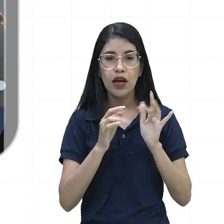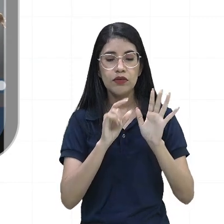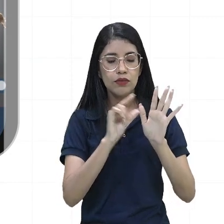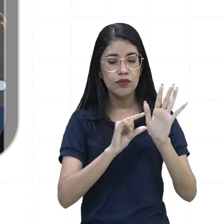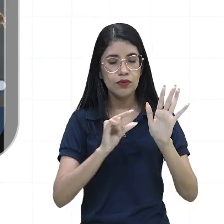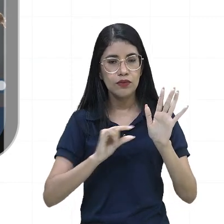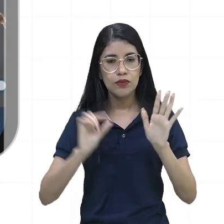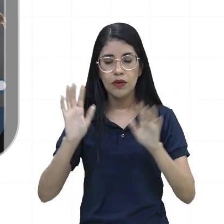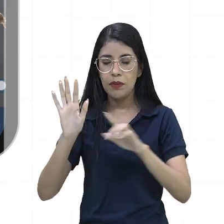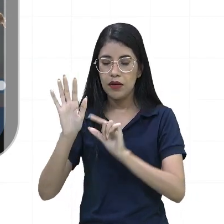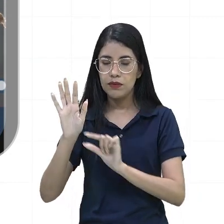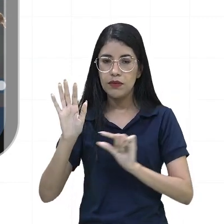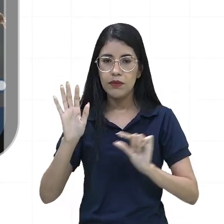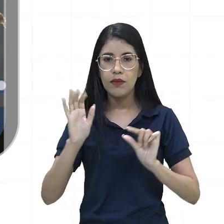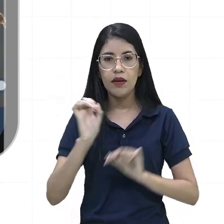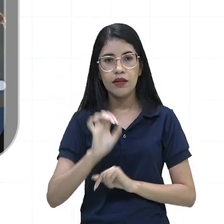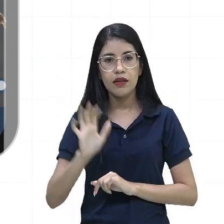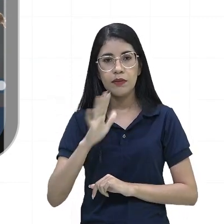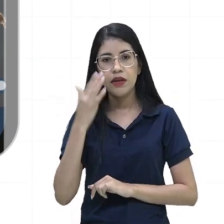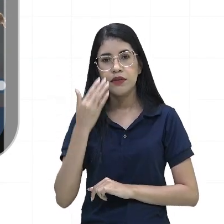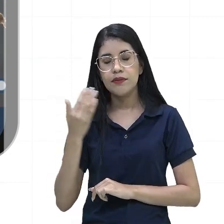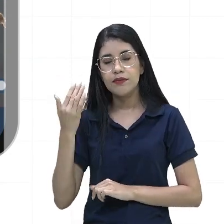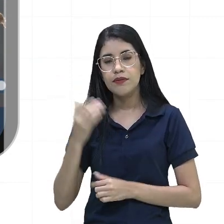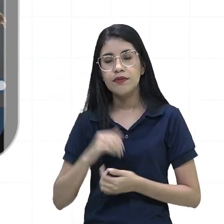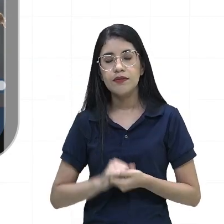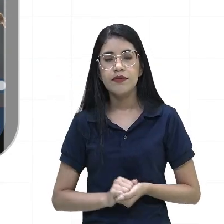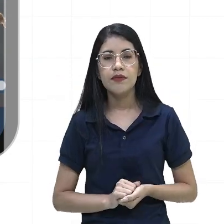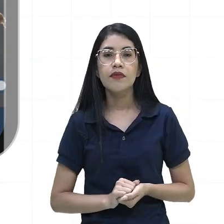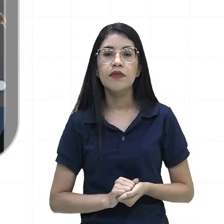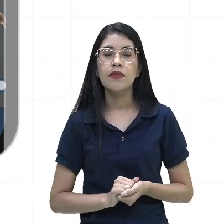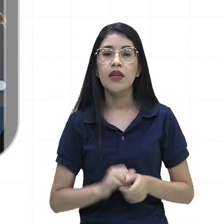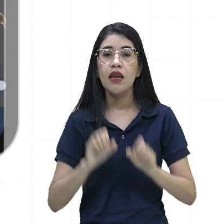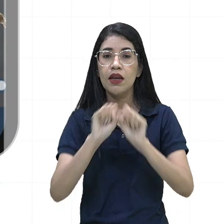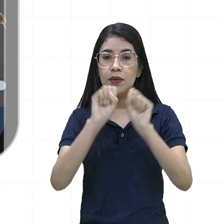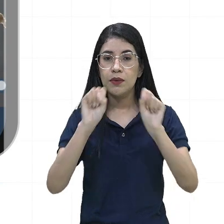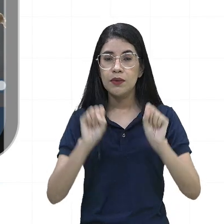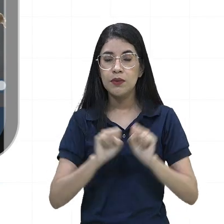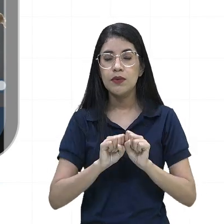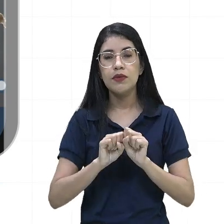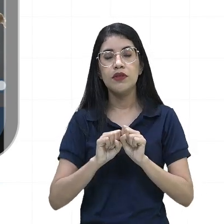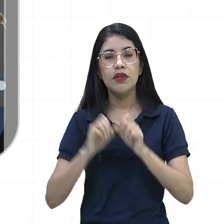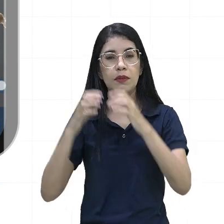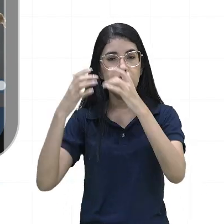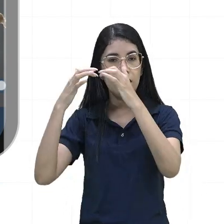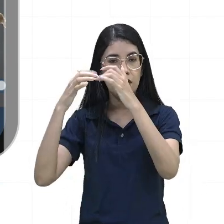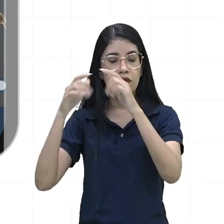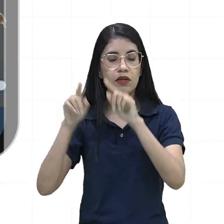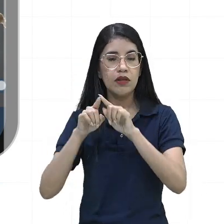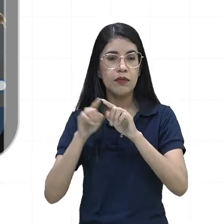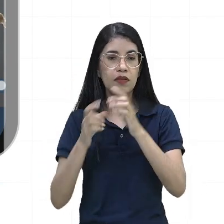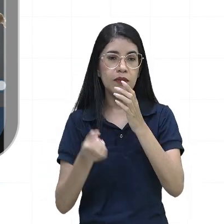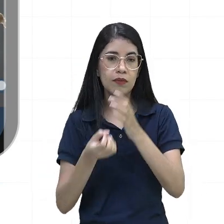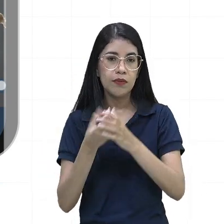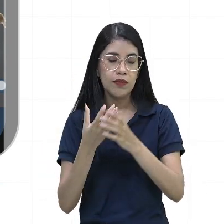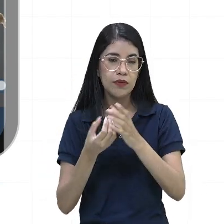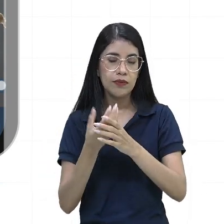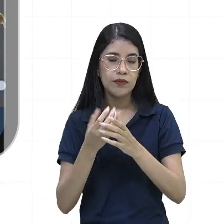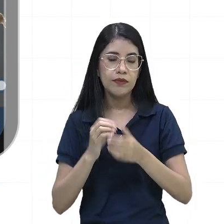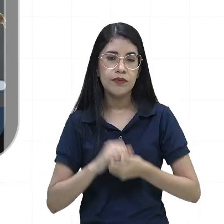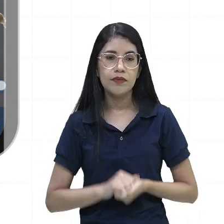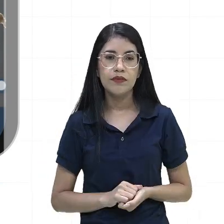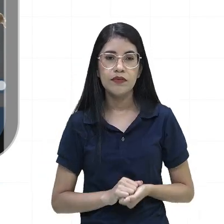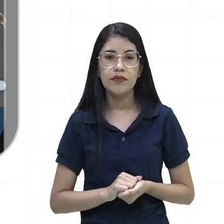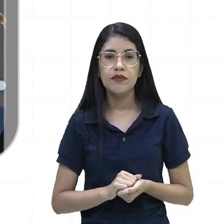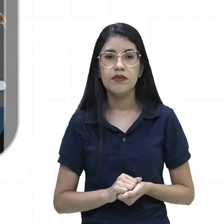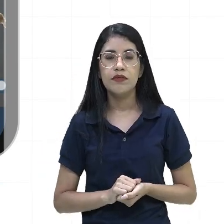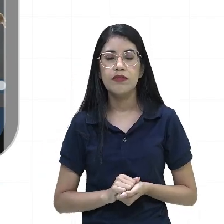nós estamos vendo aí na animação. E o sistema nervoso, o tecido nervoso vai formar o sistema nervoso.